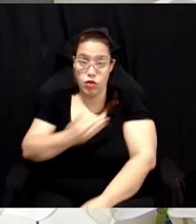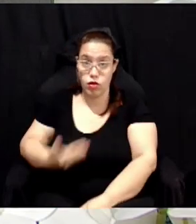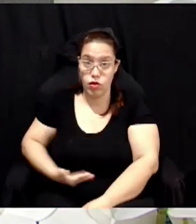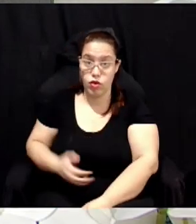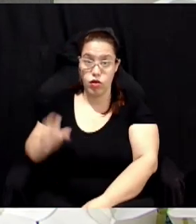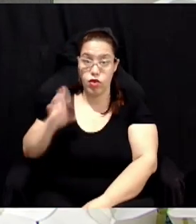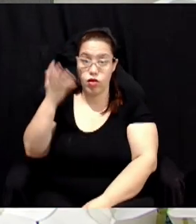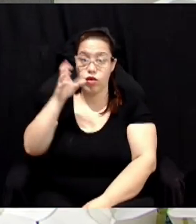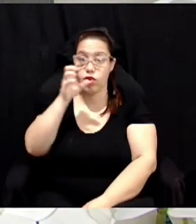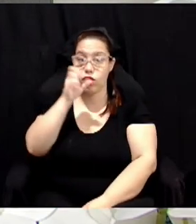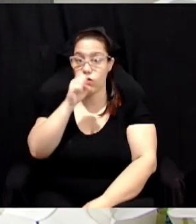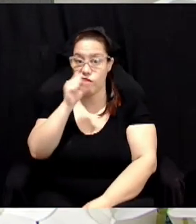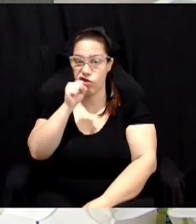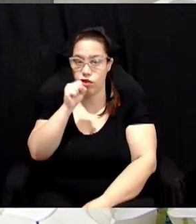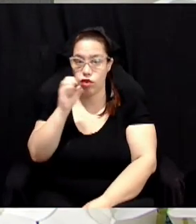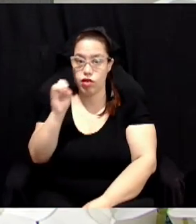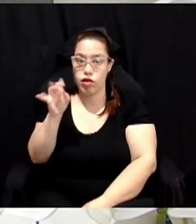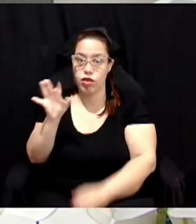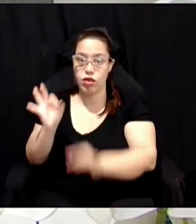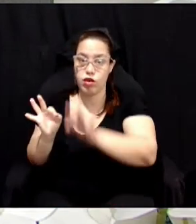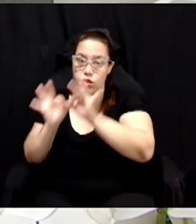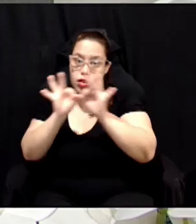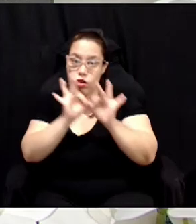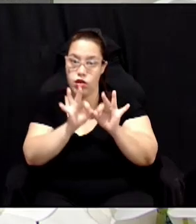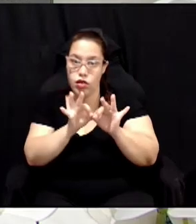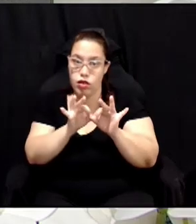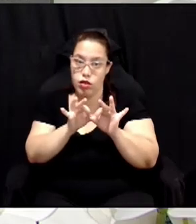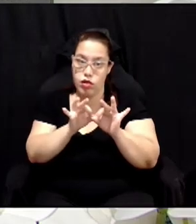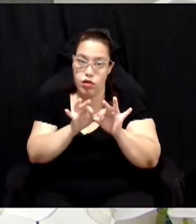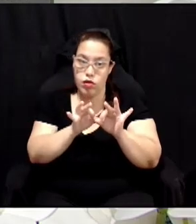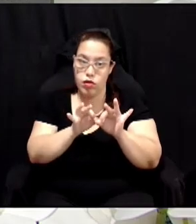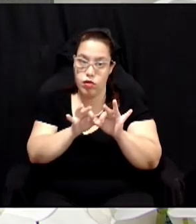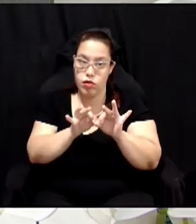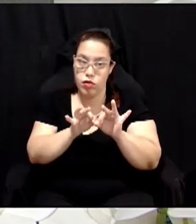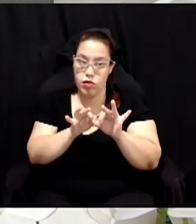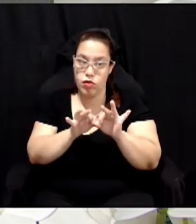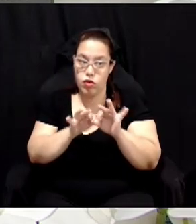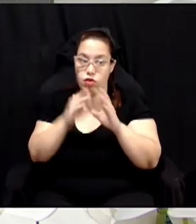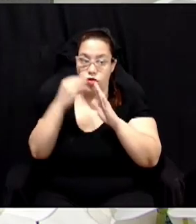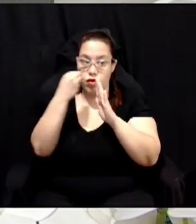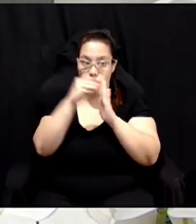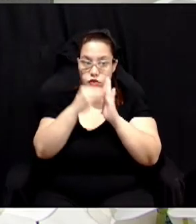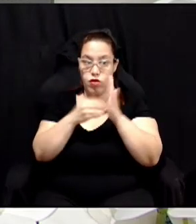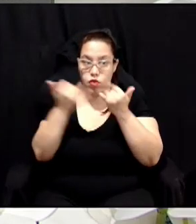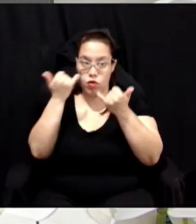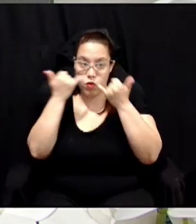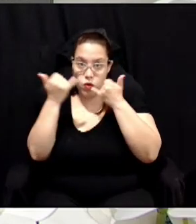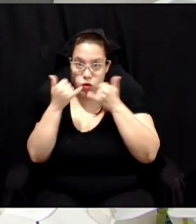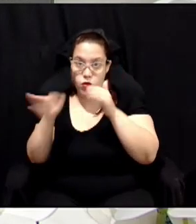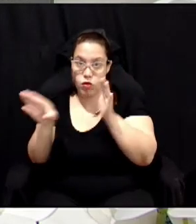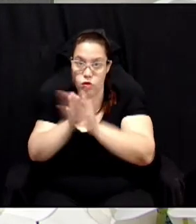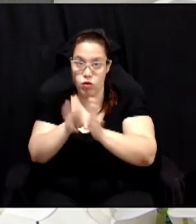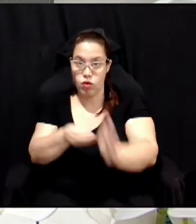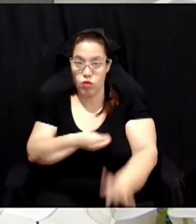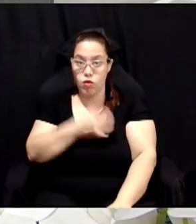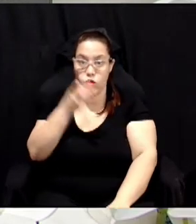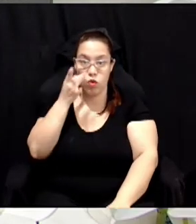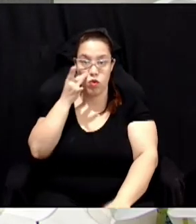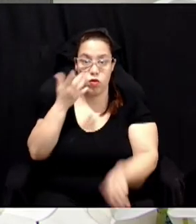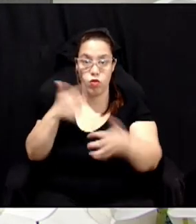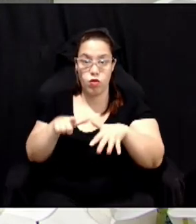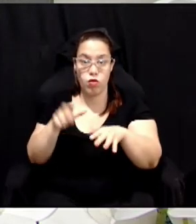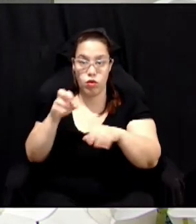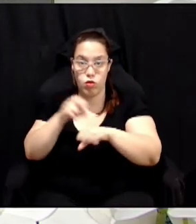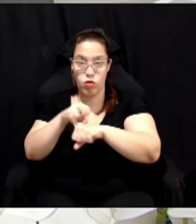sábados, é só acompanhar as nossas páginas aí, as informações, que daí tem o pessoal que vem presencialmente. Quem não consegue uma vaga, vê a